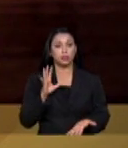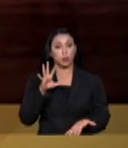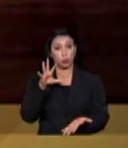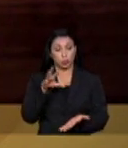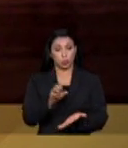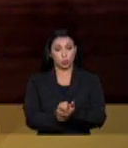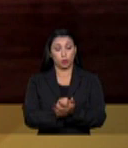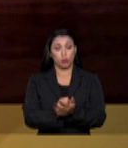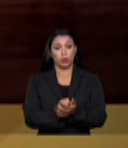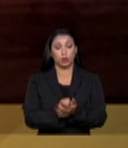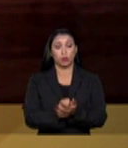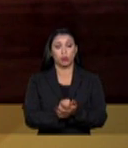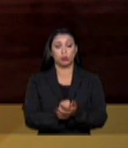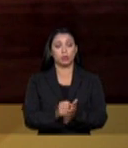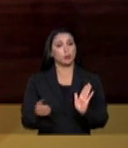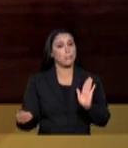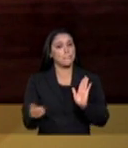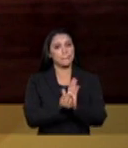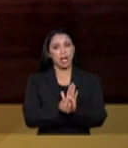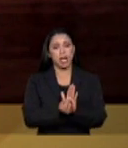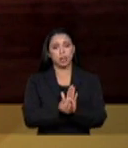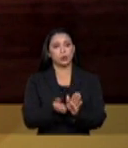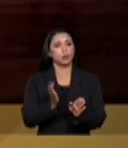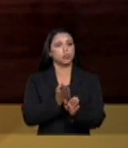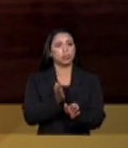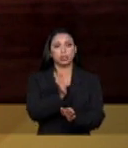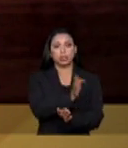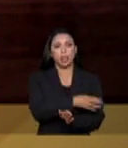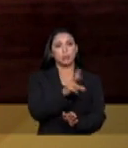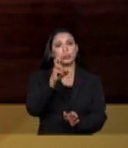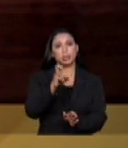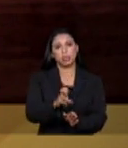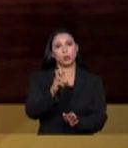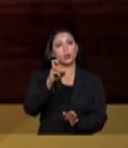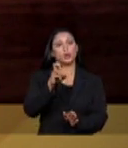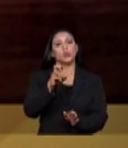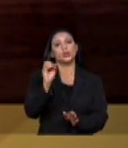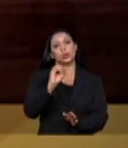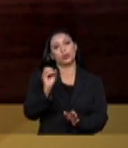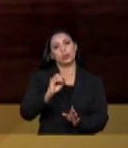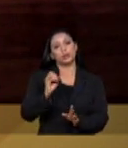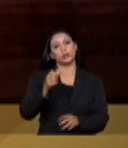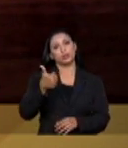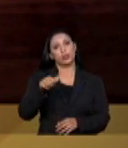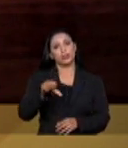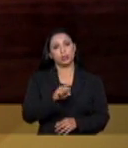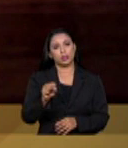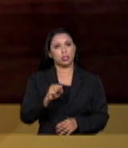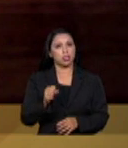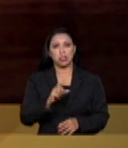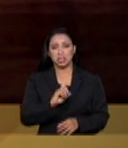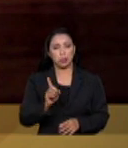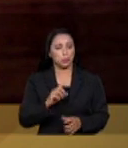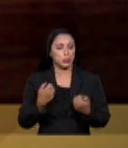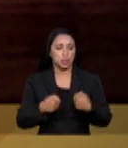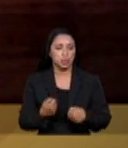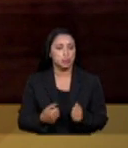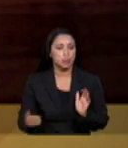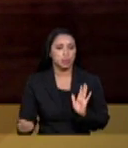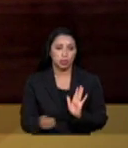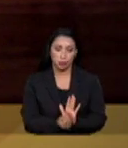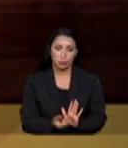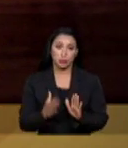independente da existência de um Marco temporal em cinco de Outubro de1988 quarto a